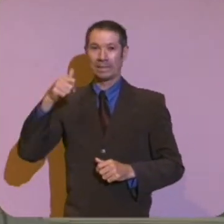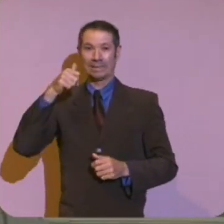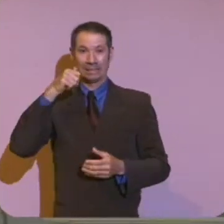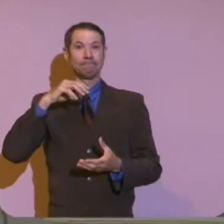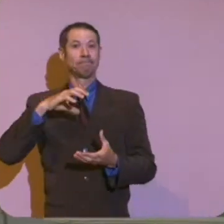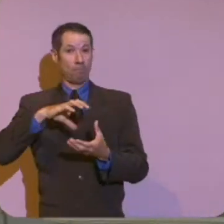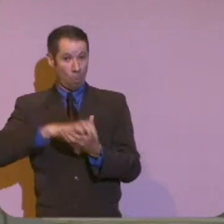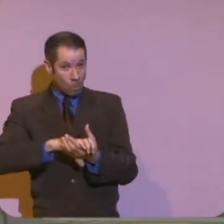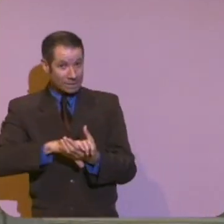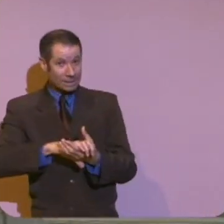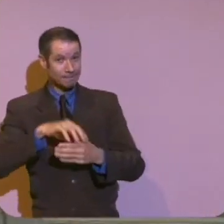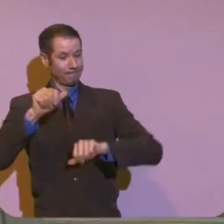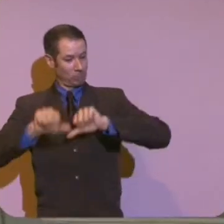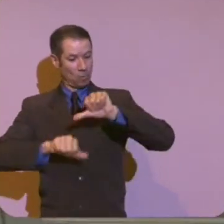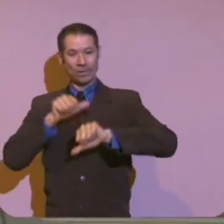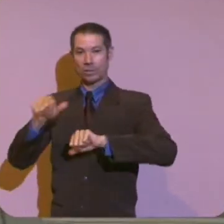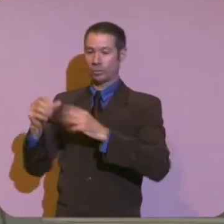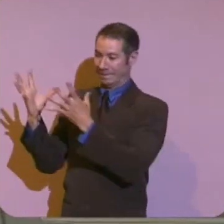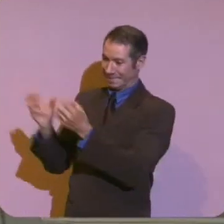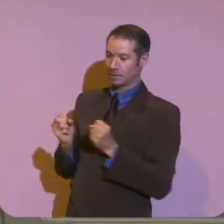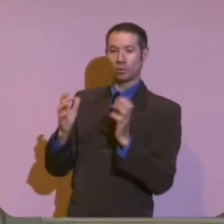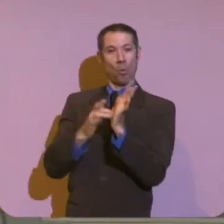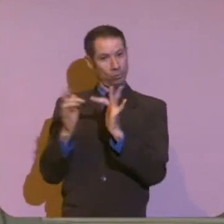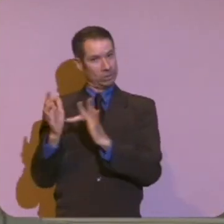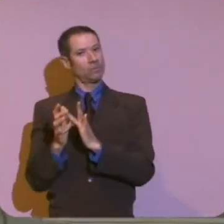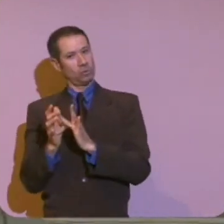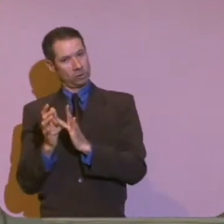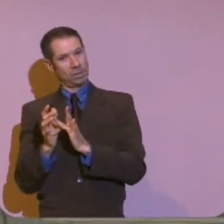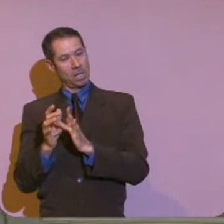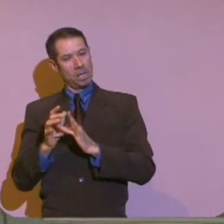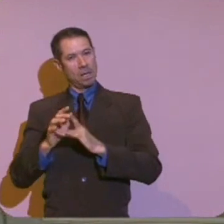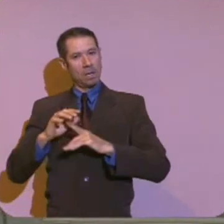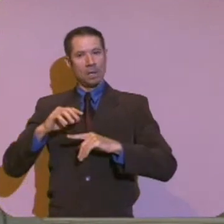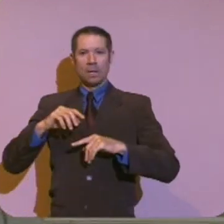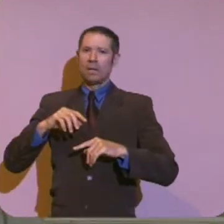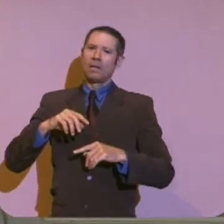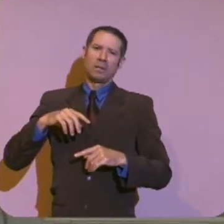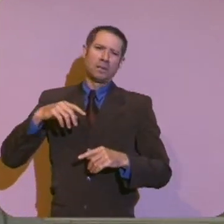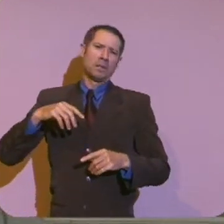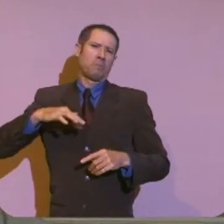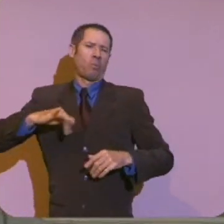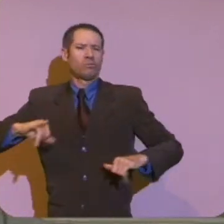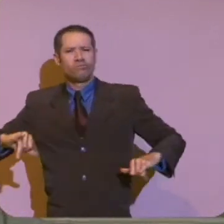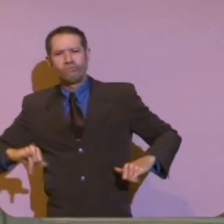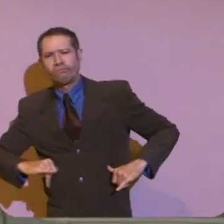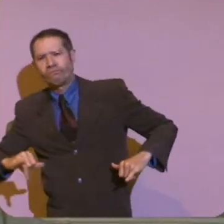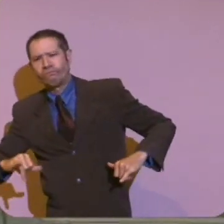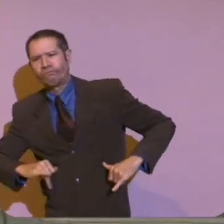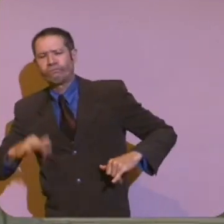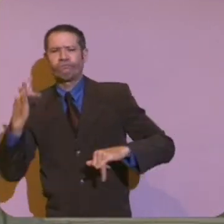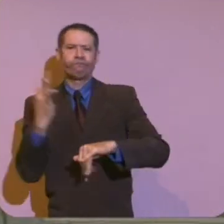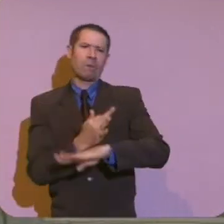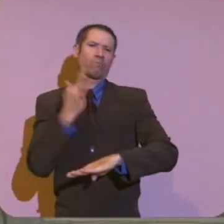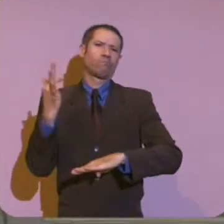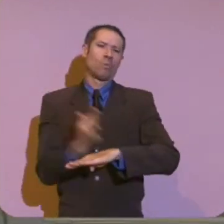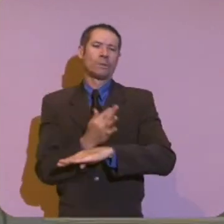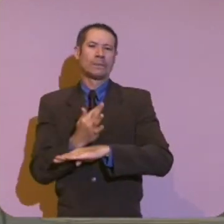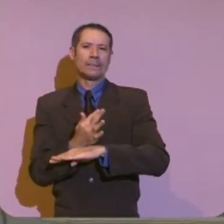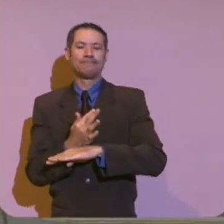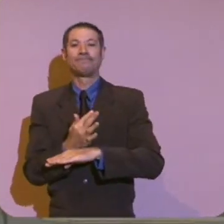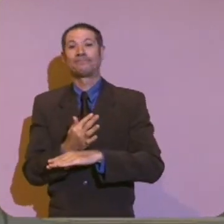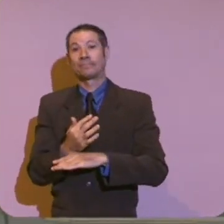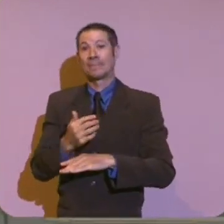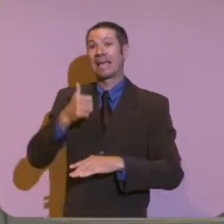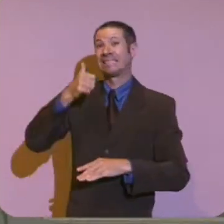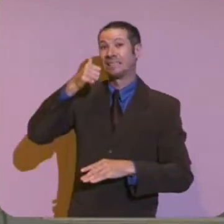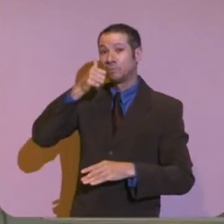convertida, e depois de muito sacrifício, ela conseguiu trazer